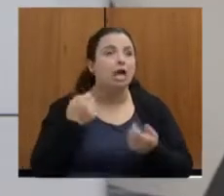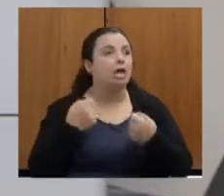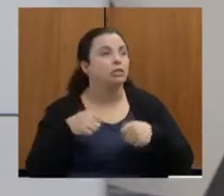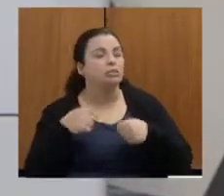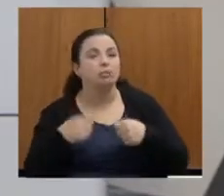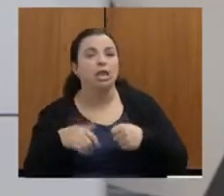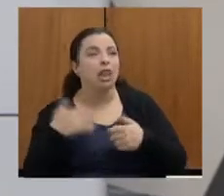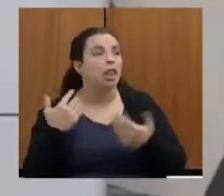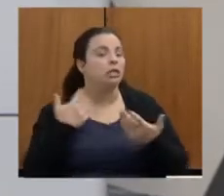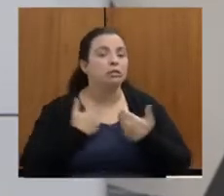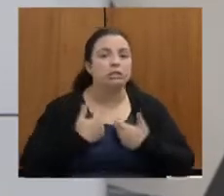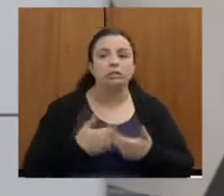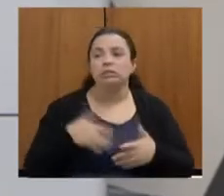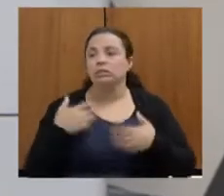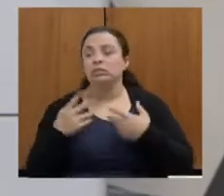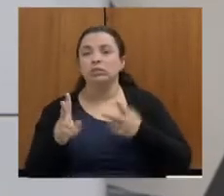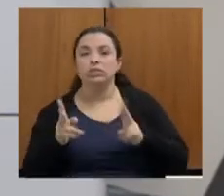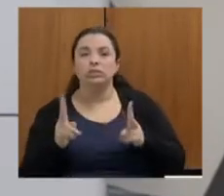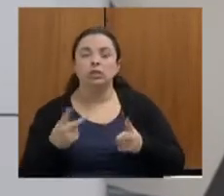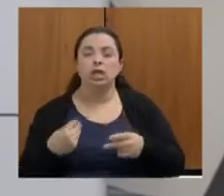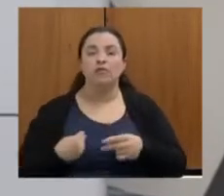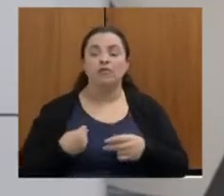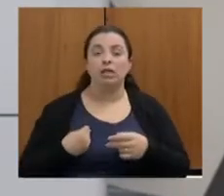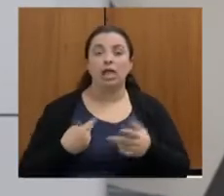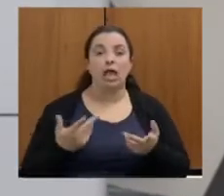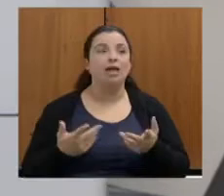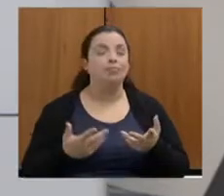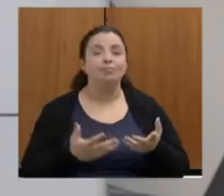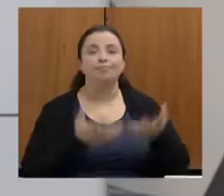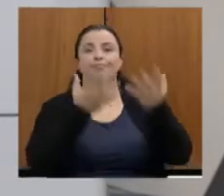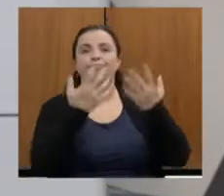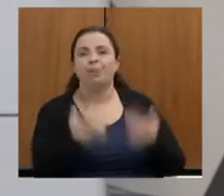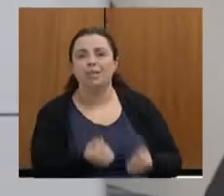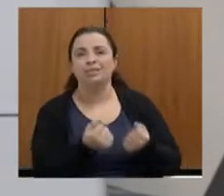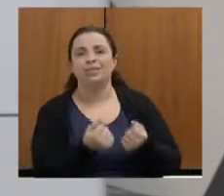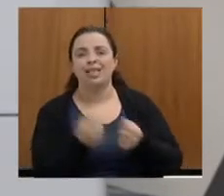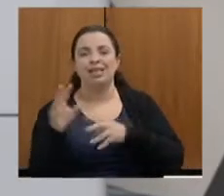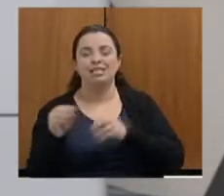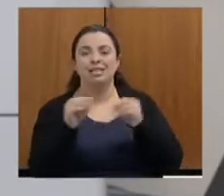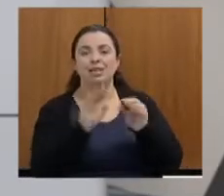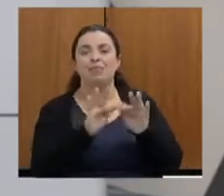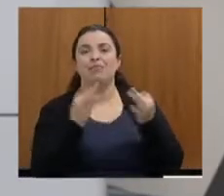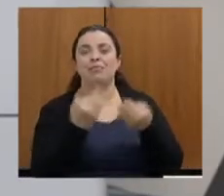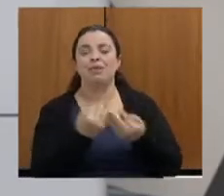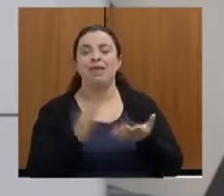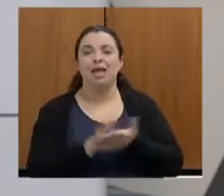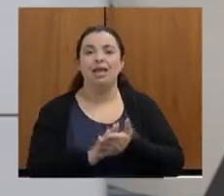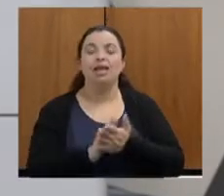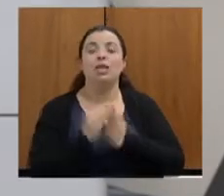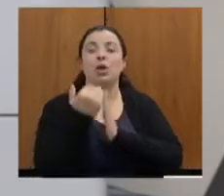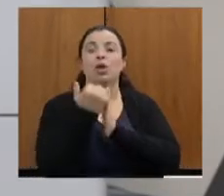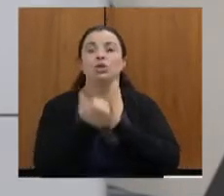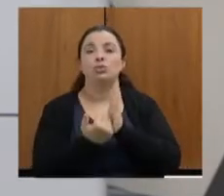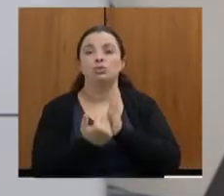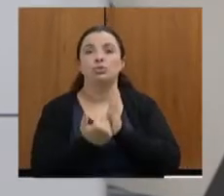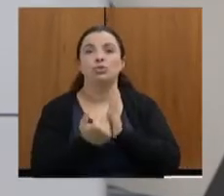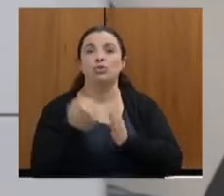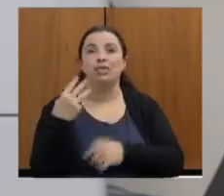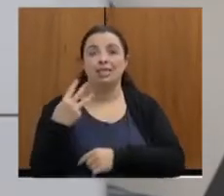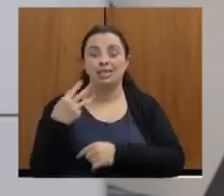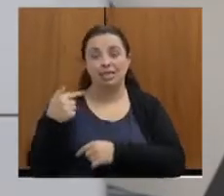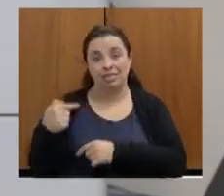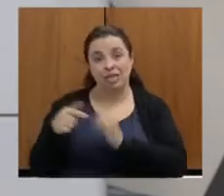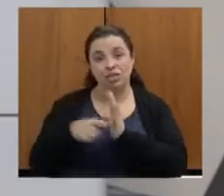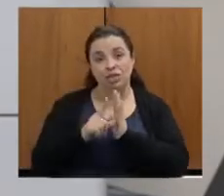vida é que acontece esse assentamento familiar e que a essa redução de 37 para hoje cinco pessoas no recenseamento